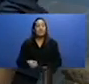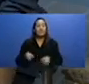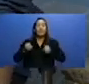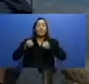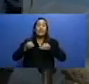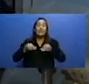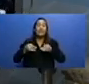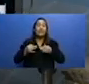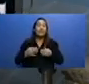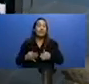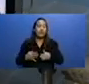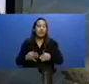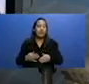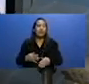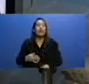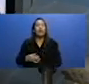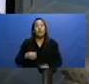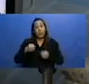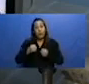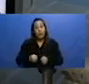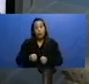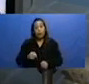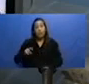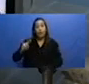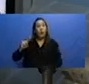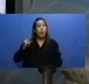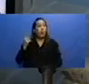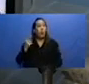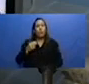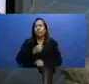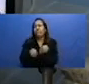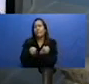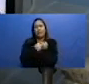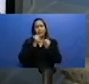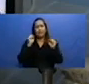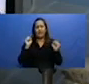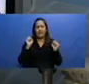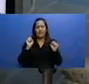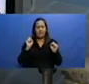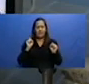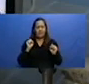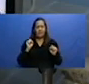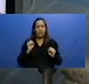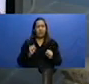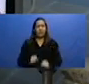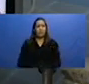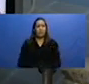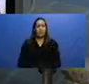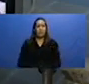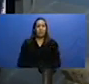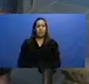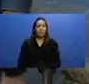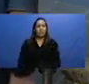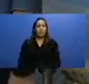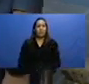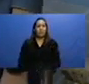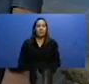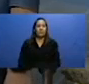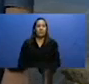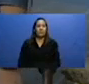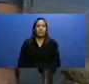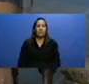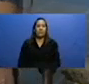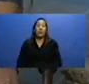que você acha que é muito ou por que você acha que é pouco. Provável, o que é isso, professora? Provável é algo